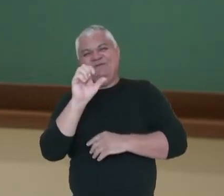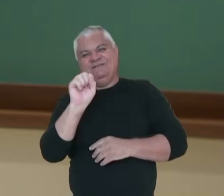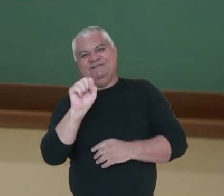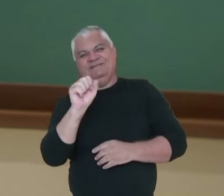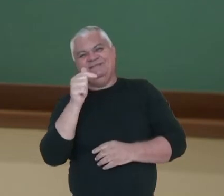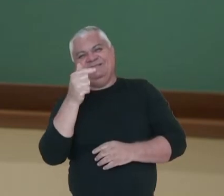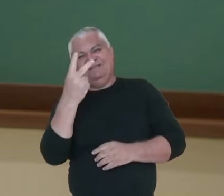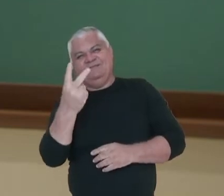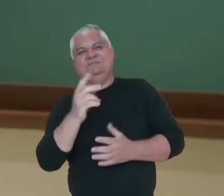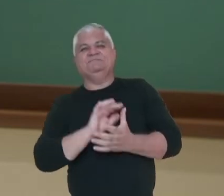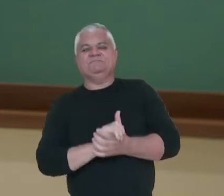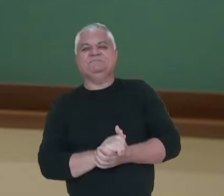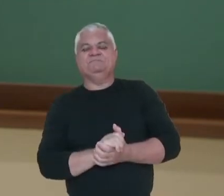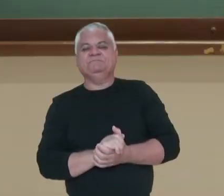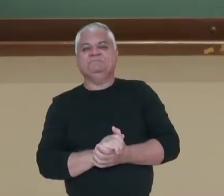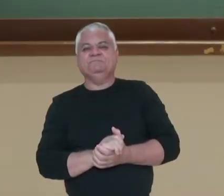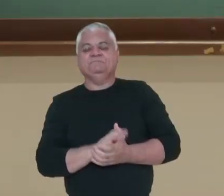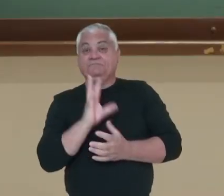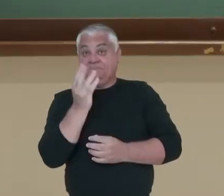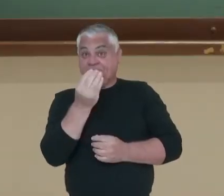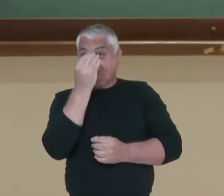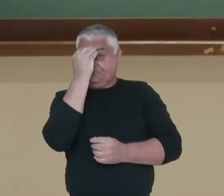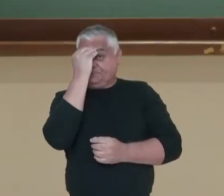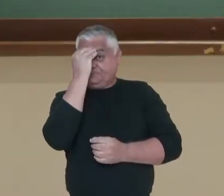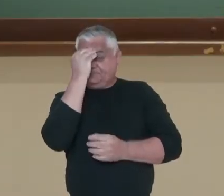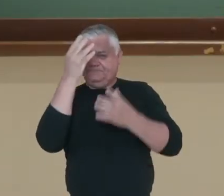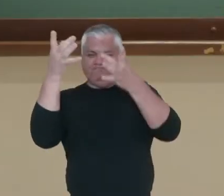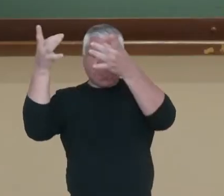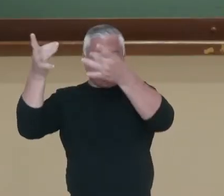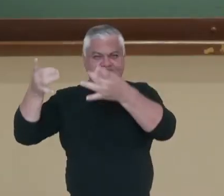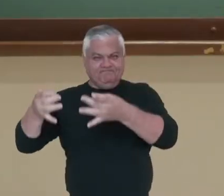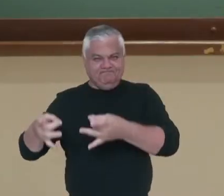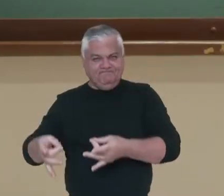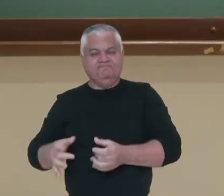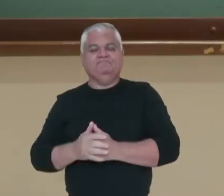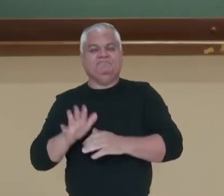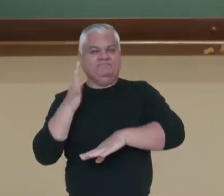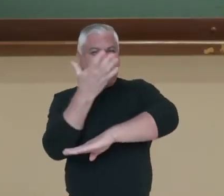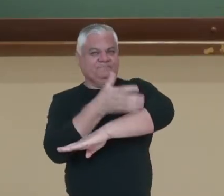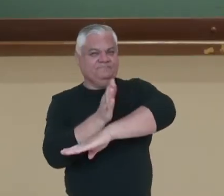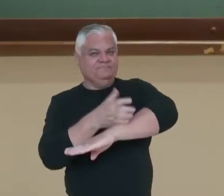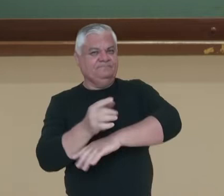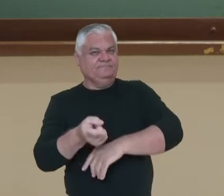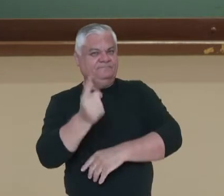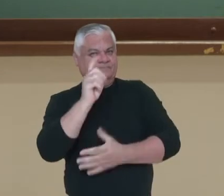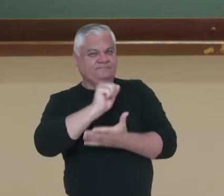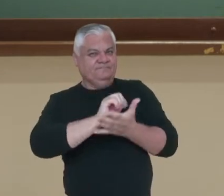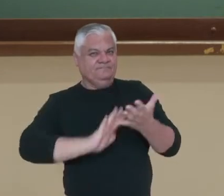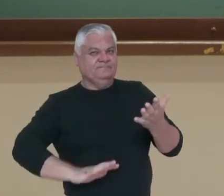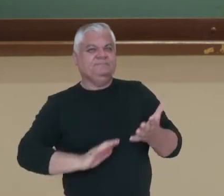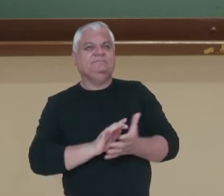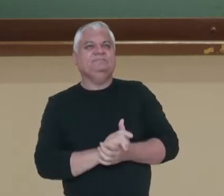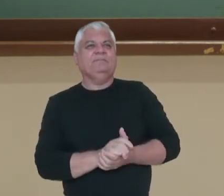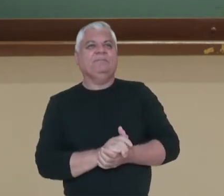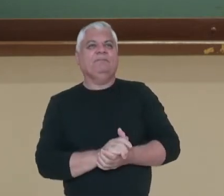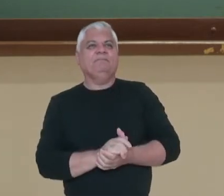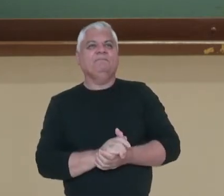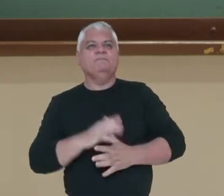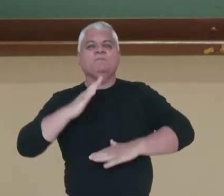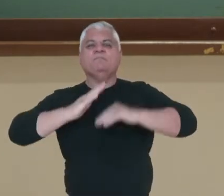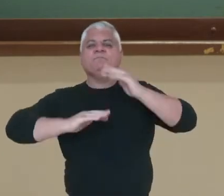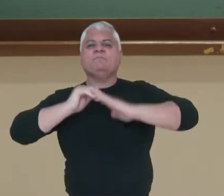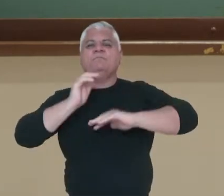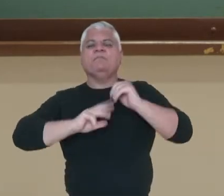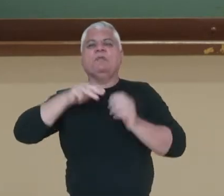1874. Então, só para a gente fixar mais ou menos o que a gente falou até agora, pessoal, vamos fazer uma primeira perguntinha? Qual obra de Claude Monet